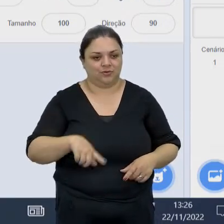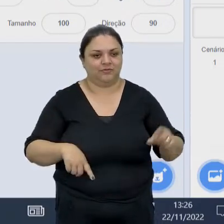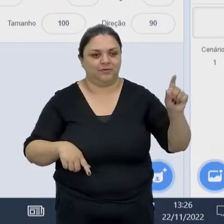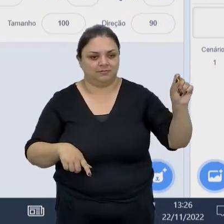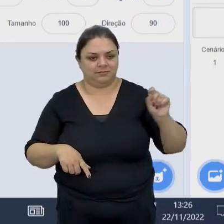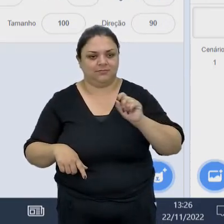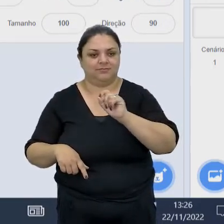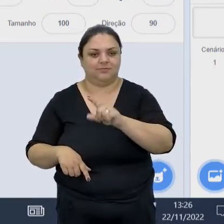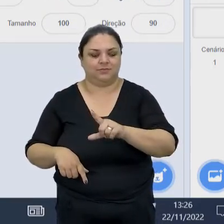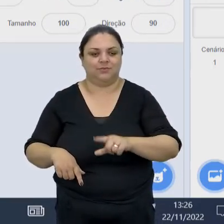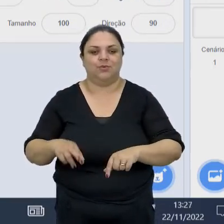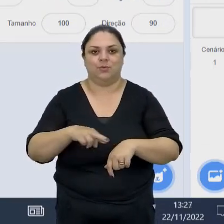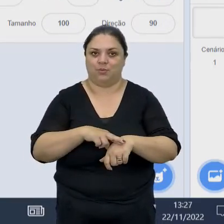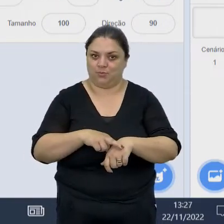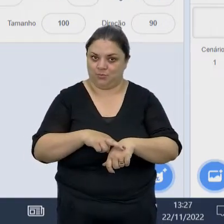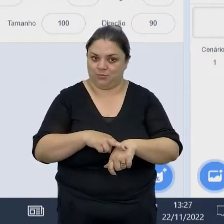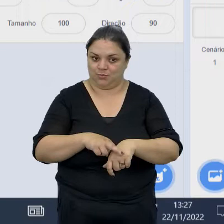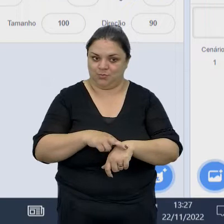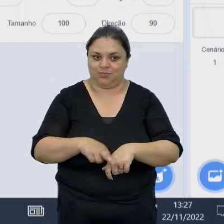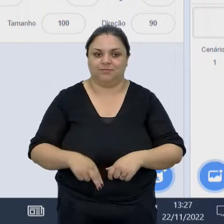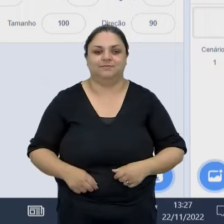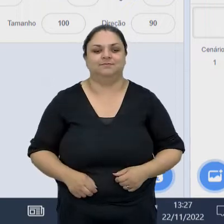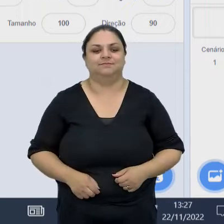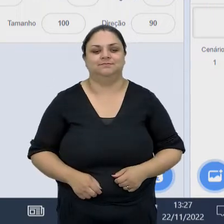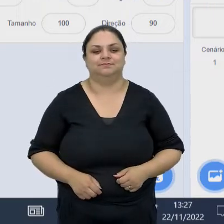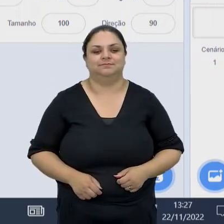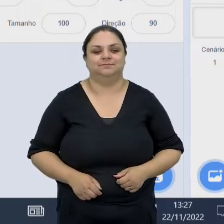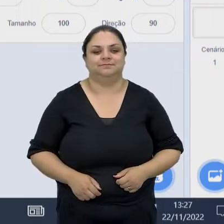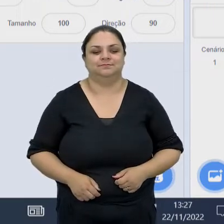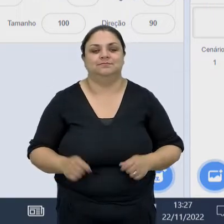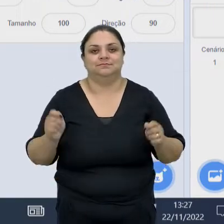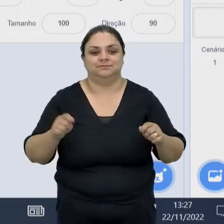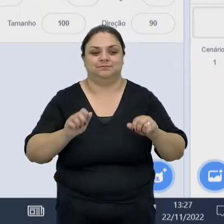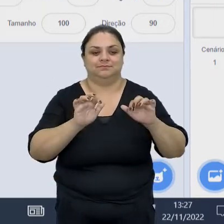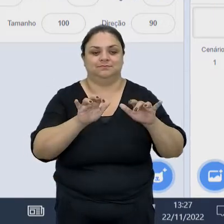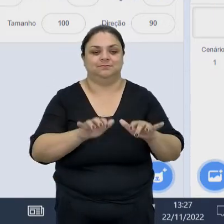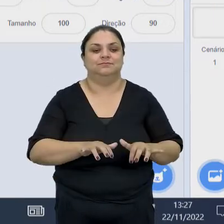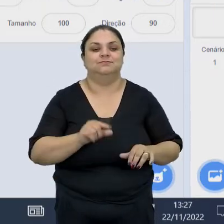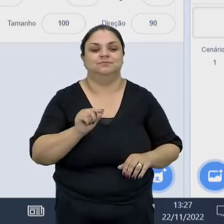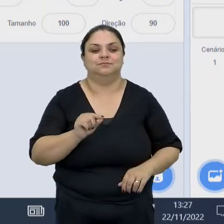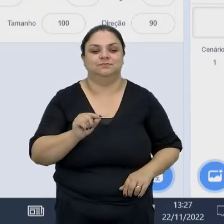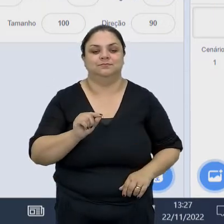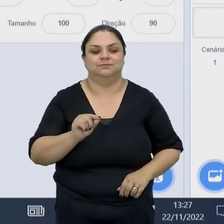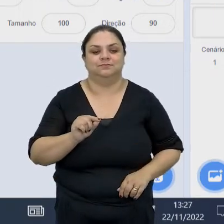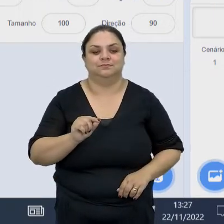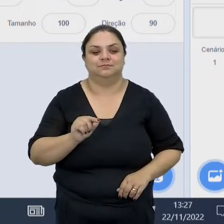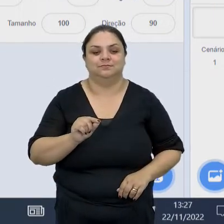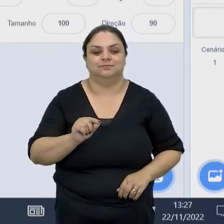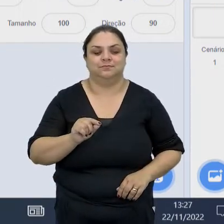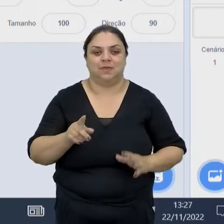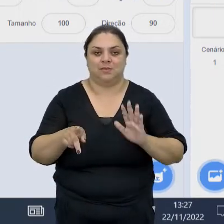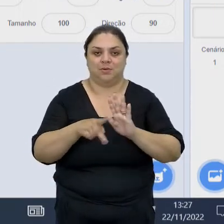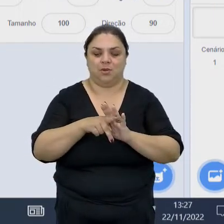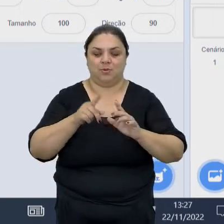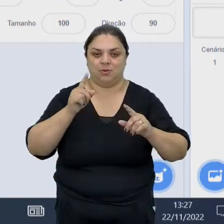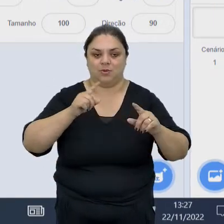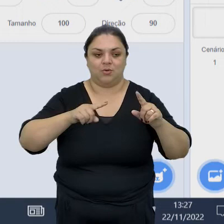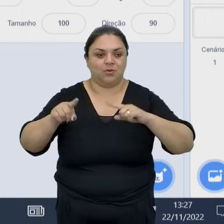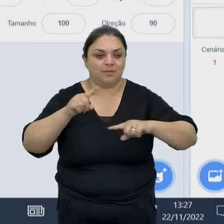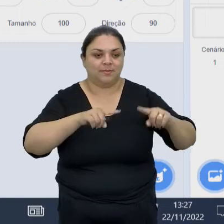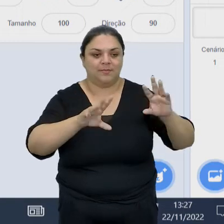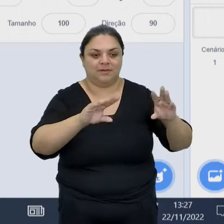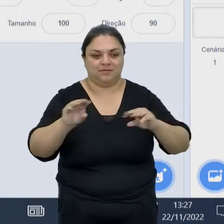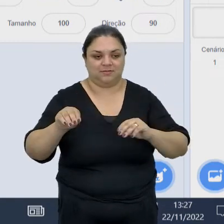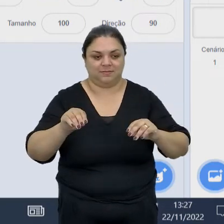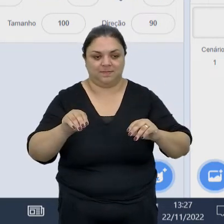de novo olá. Só que em vez de escrever olá, aqui dentro eu vou colocar um daqueles que faz parte do operadores. Deixa eu procurar operadores aqui, ó.